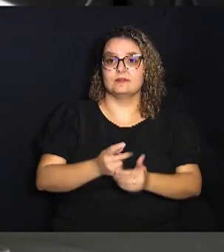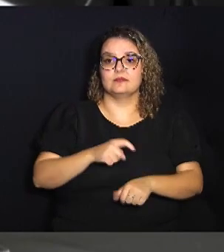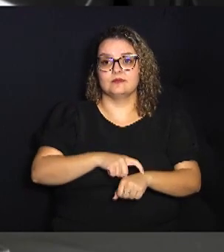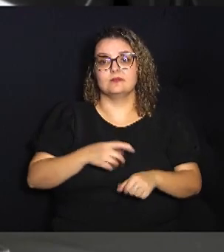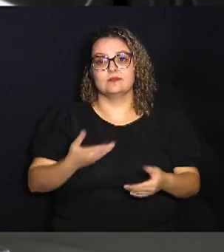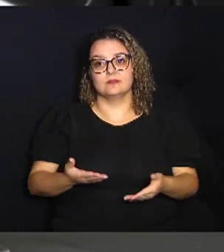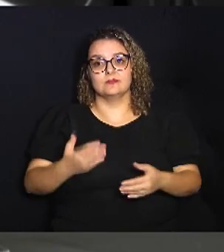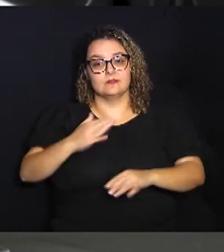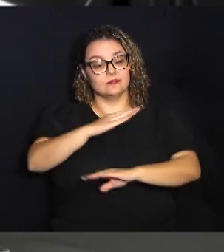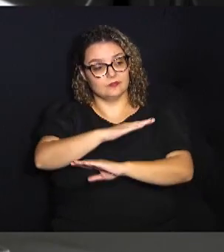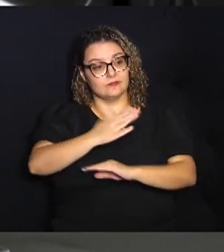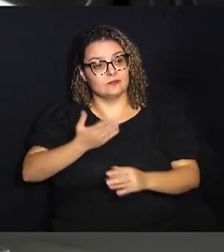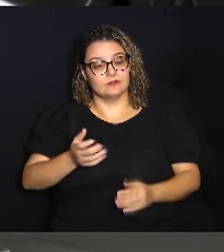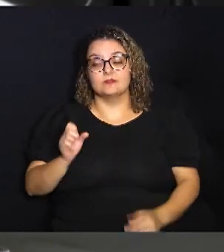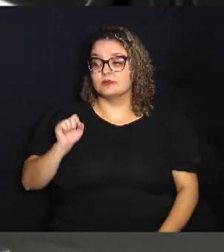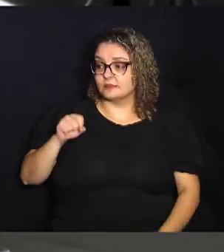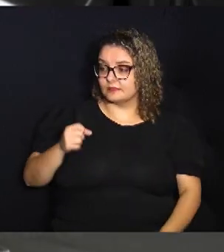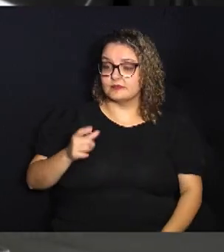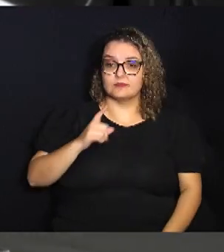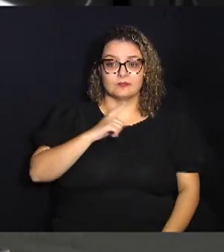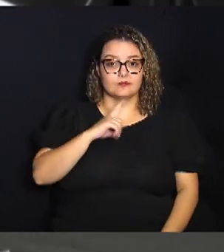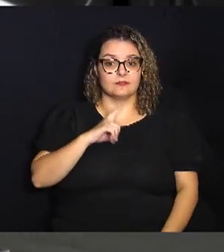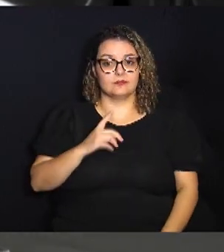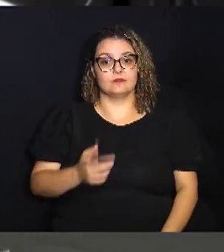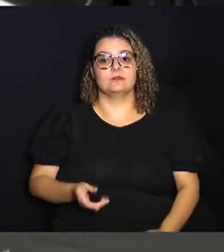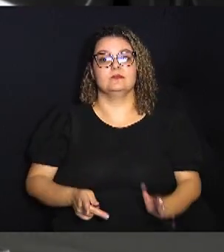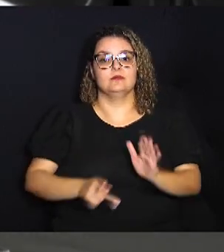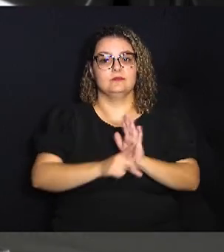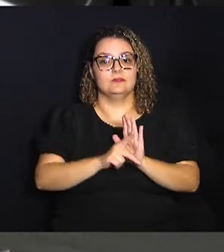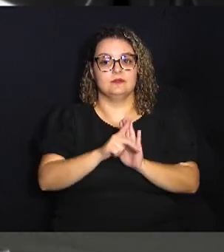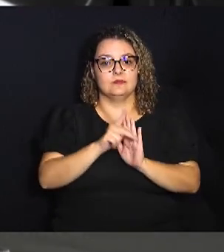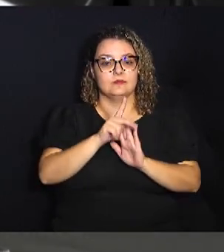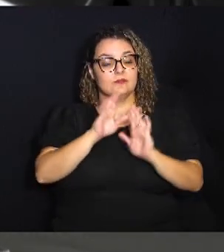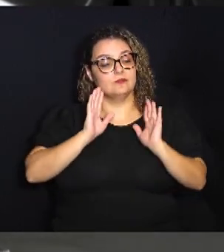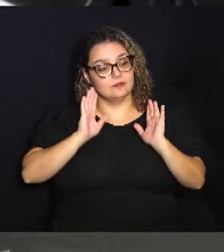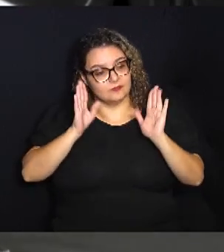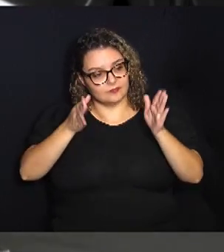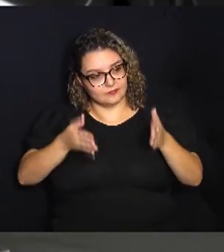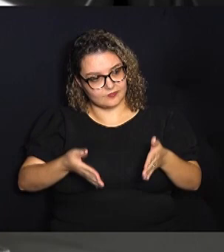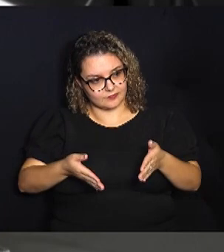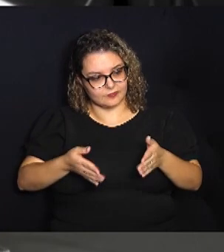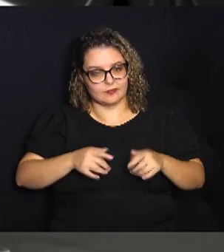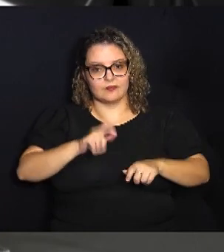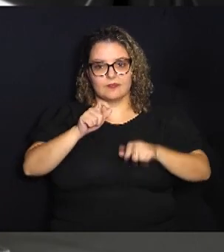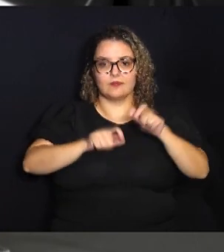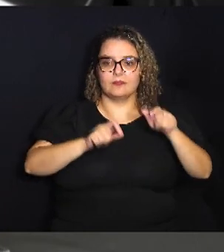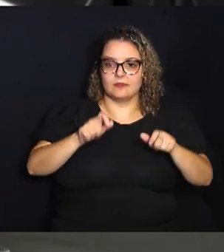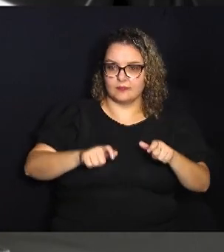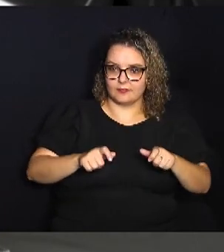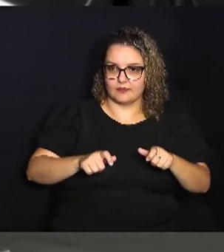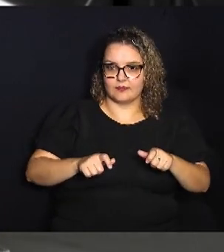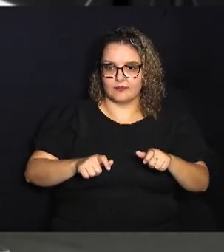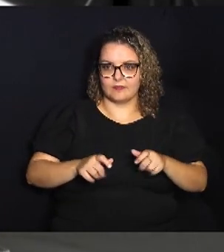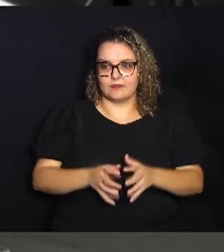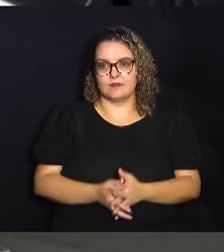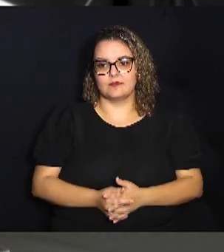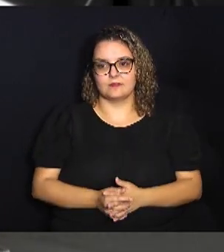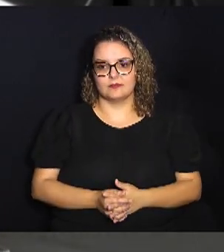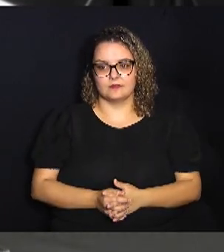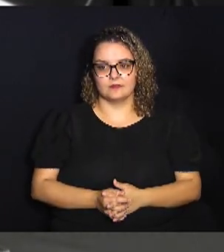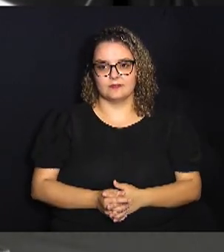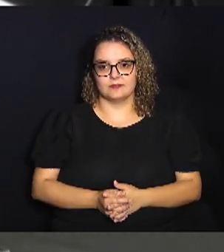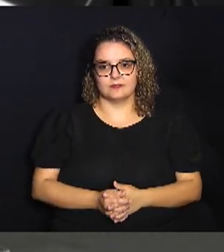aqui na casa. Nós temos, olha, projetos dedicados às pessoas com transtorno, né,